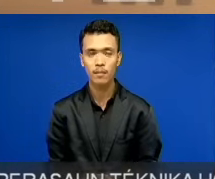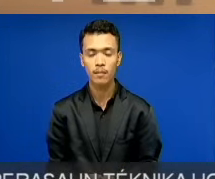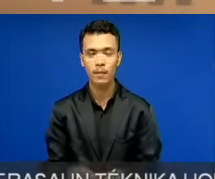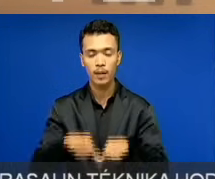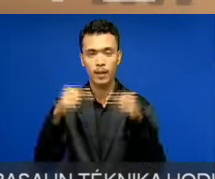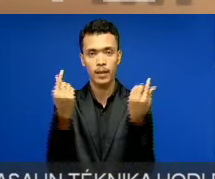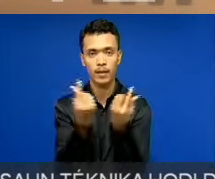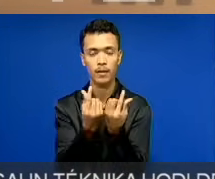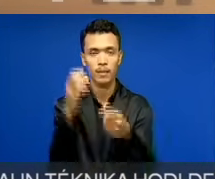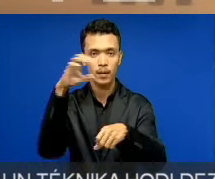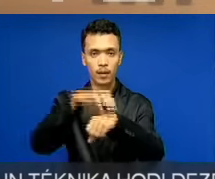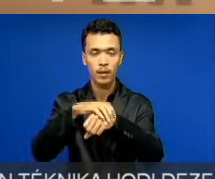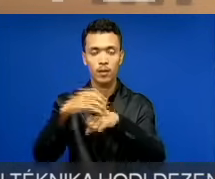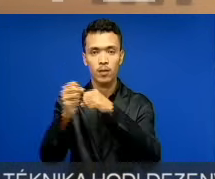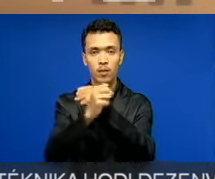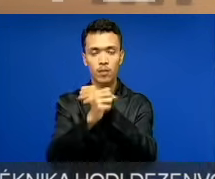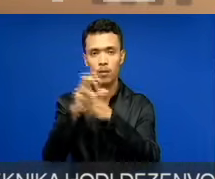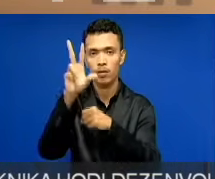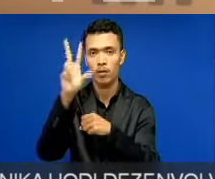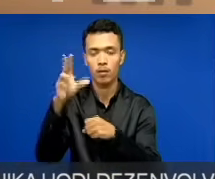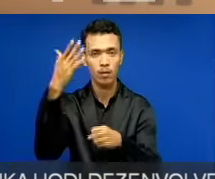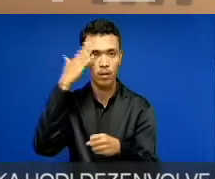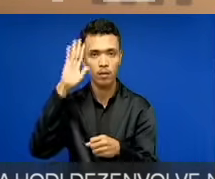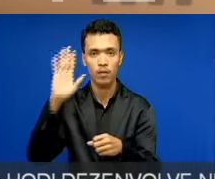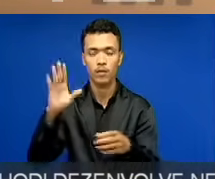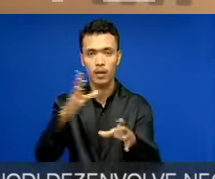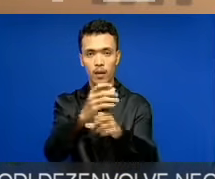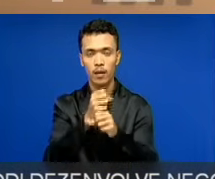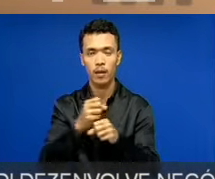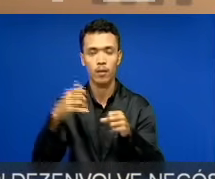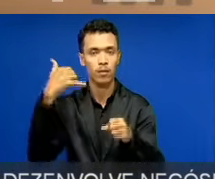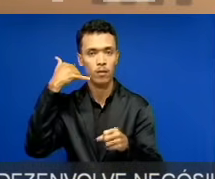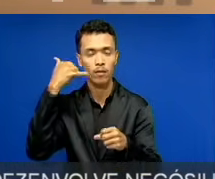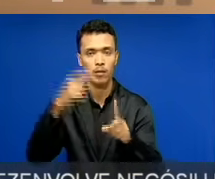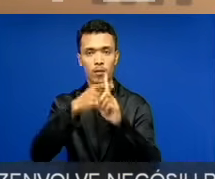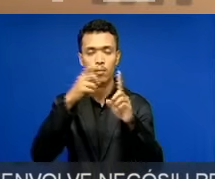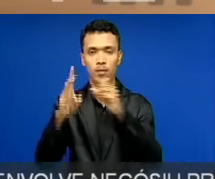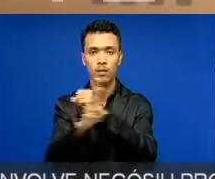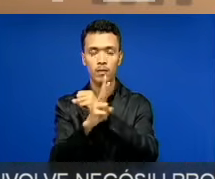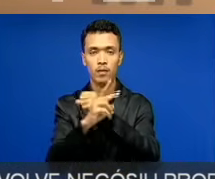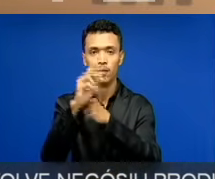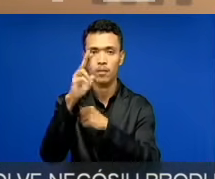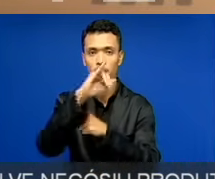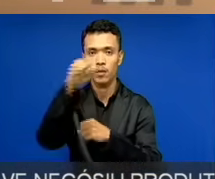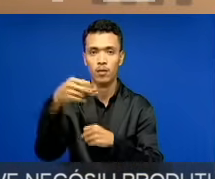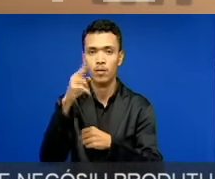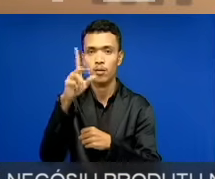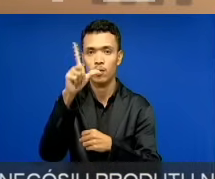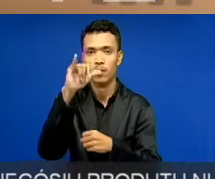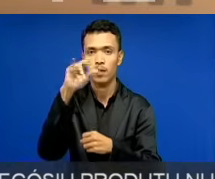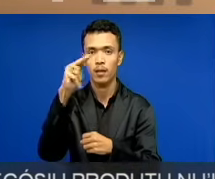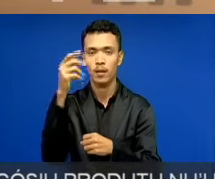Ekipa, Konjunta, Kaptura, no Suspeitu, na entorno, na Deskonfia, Hadau, Telemóvel, Husi, Vítima, Juliana, Elizabeth, e